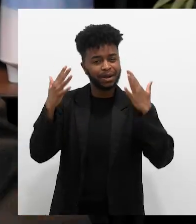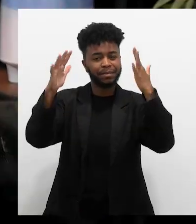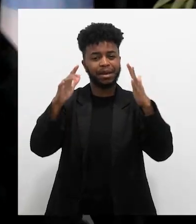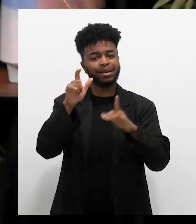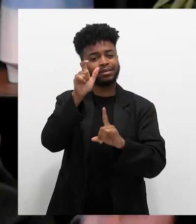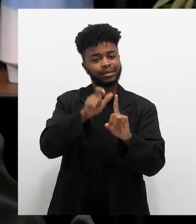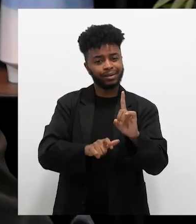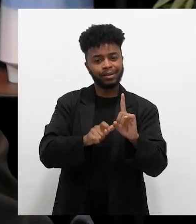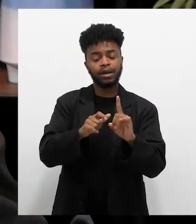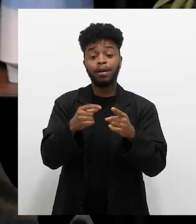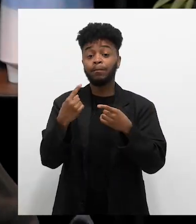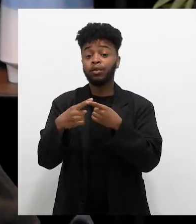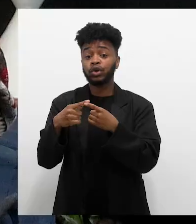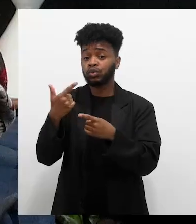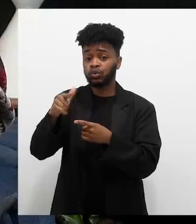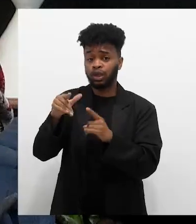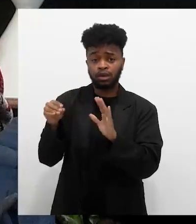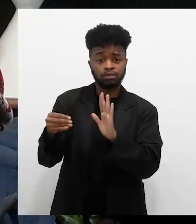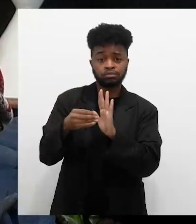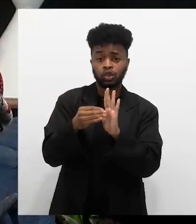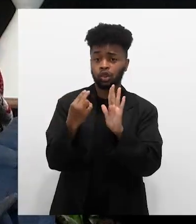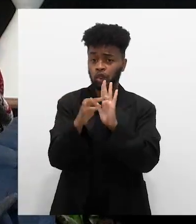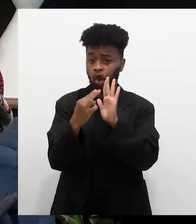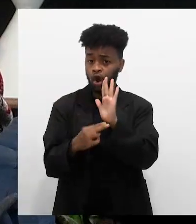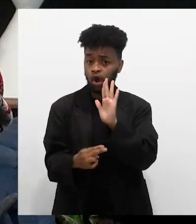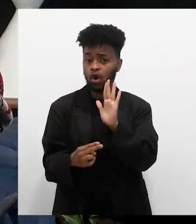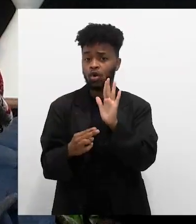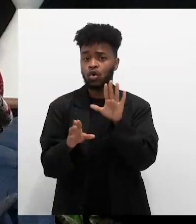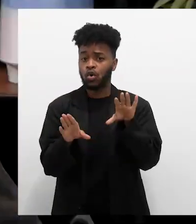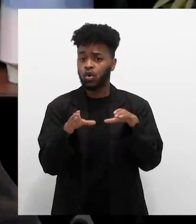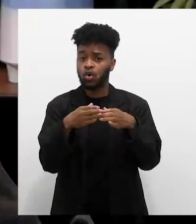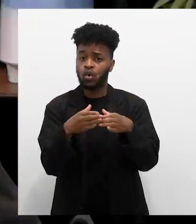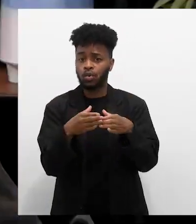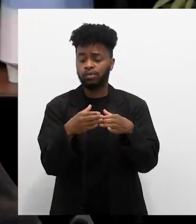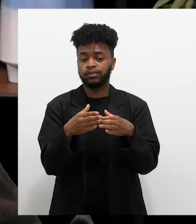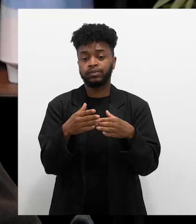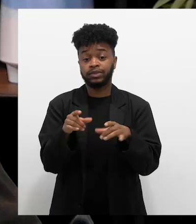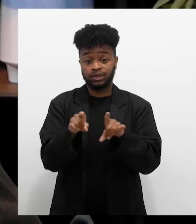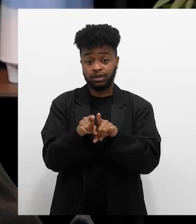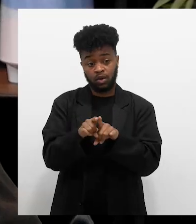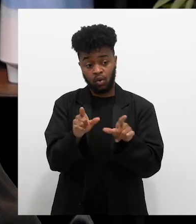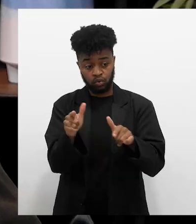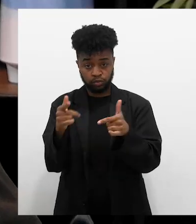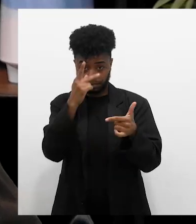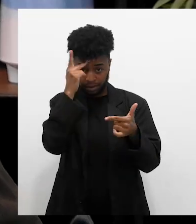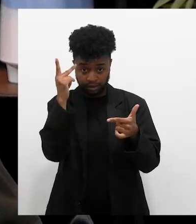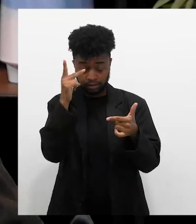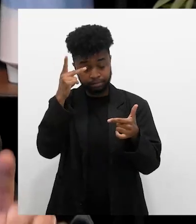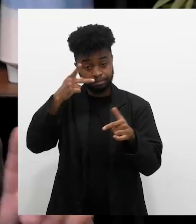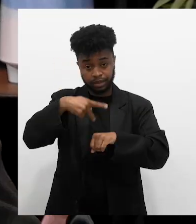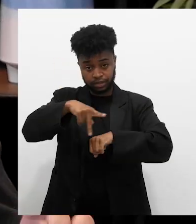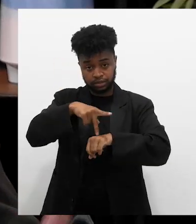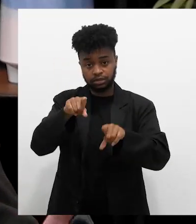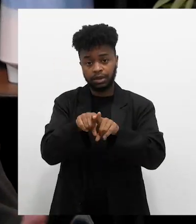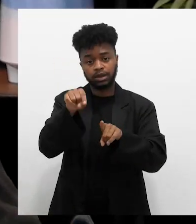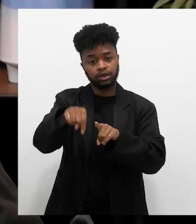viva o Papa! Até porque ele não constava na Bolsa de Apostas. Aqui, em muitos países, sobretudo no Brasil, não. Nos países de língua